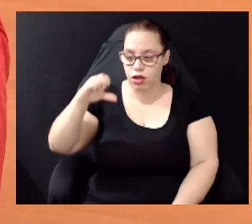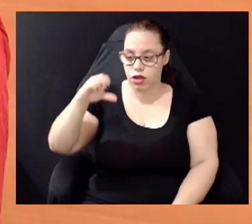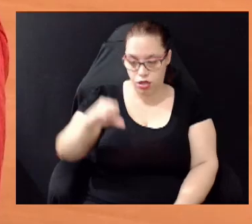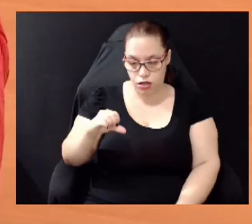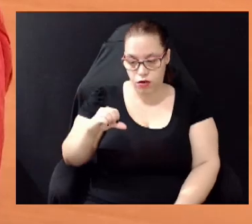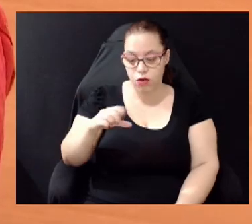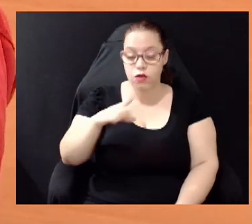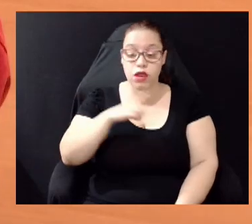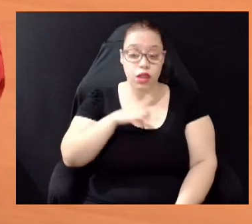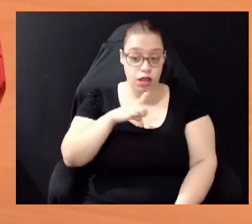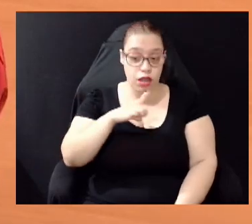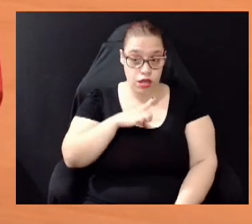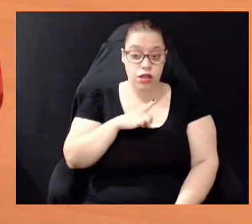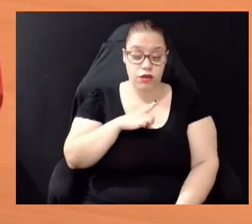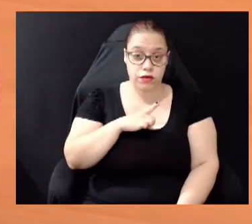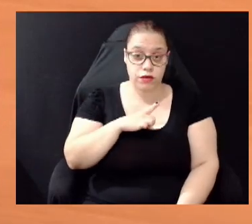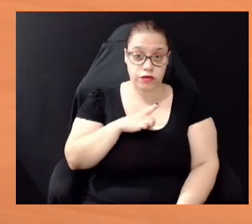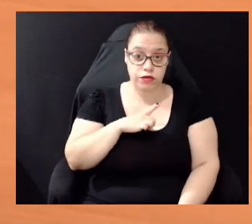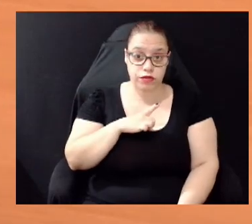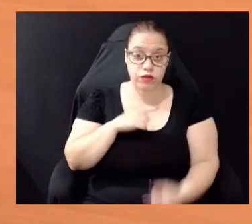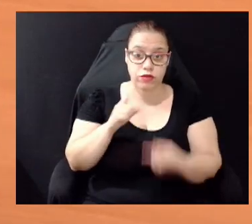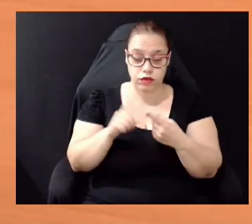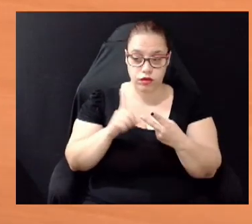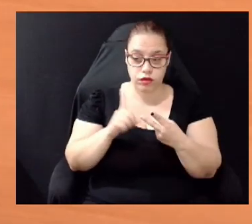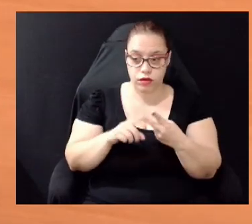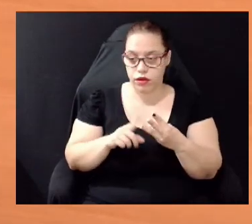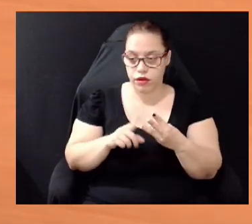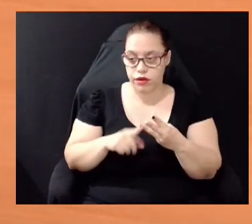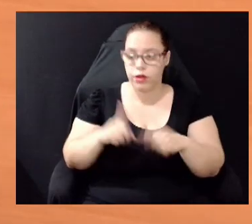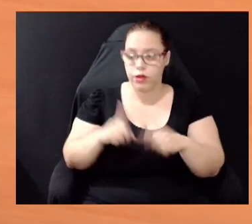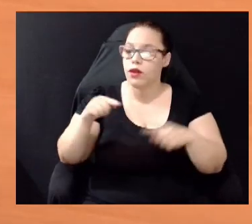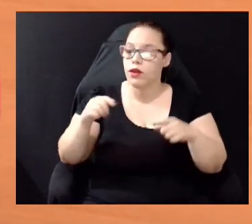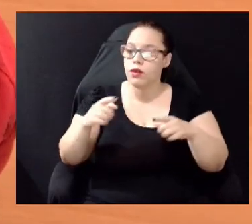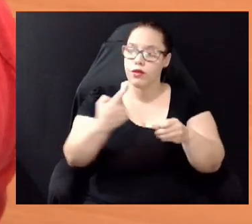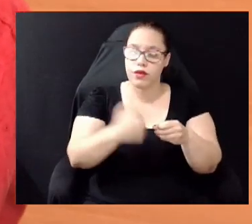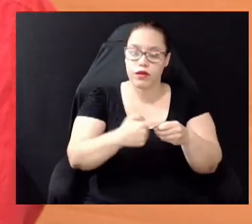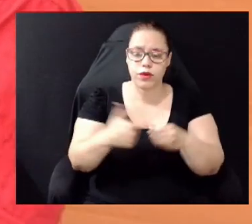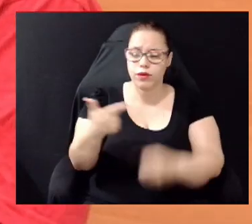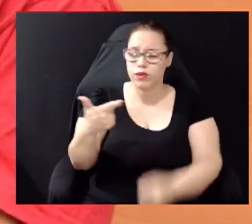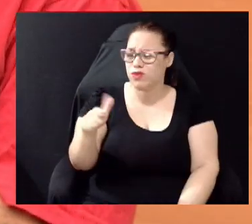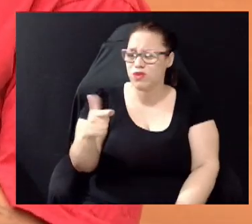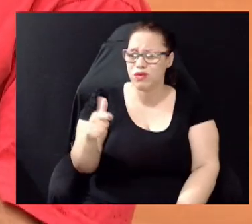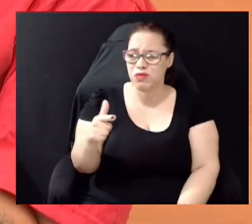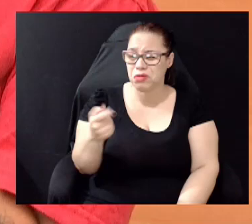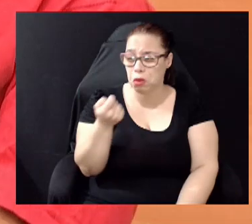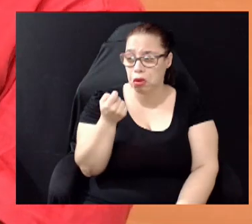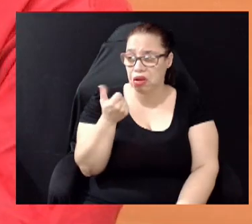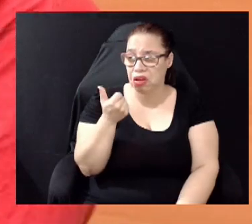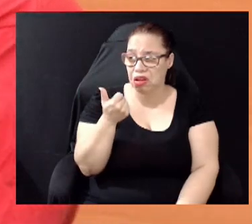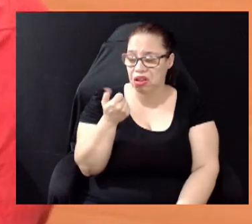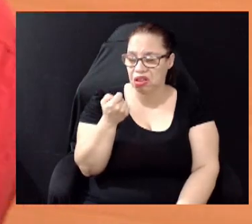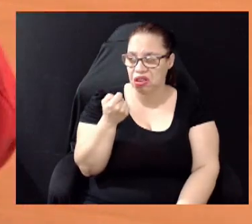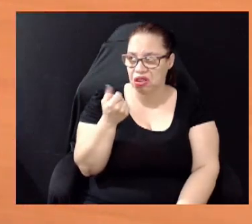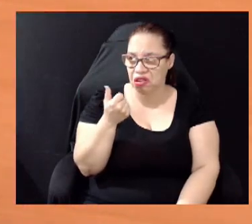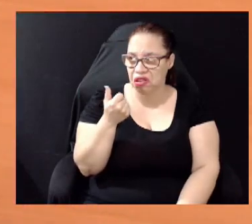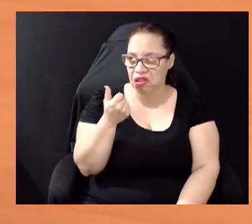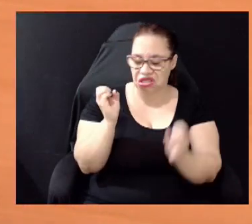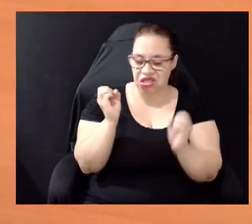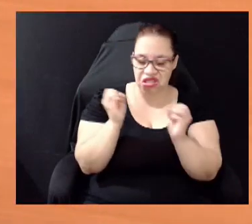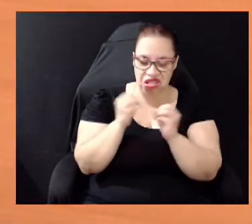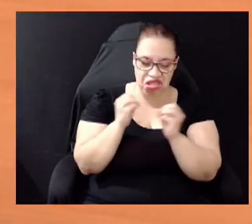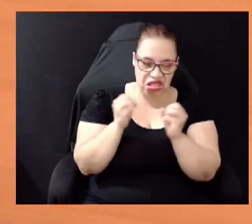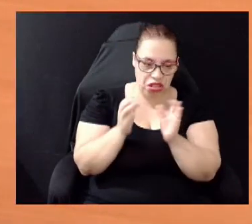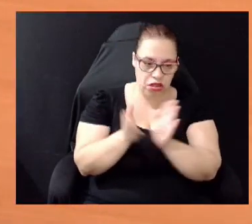atua, né, nacionalmente, e vários interiores não tem o mínimo, assim, não tem nada. Então, a gente tem hoje uma delegacia